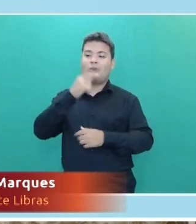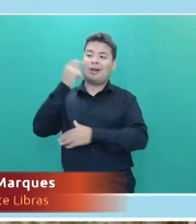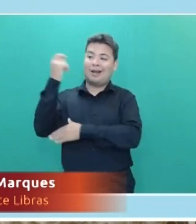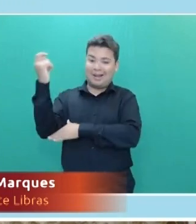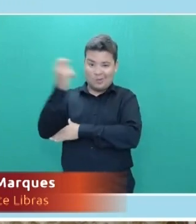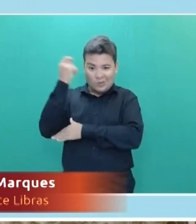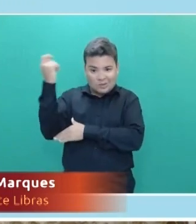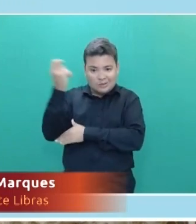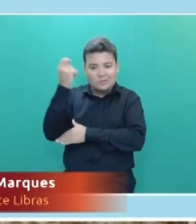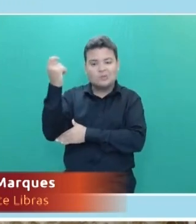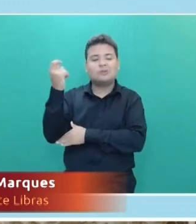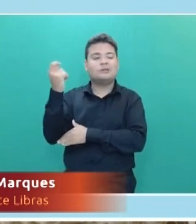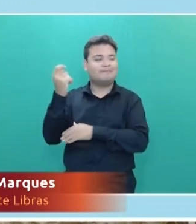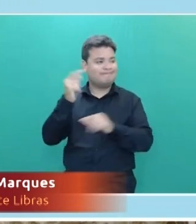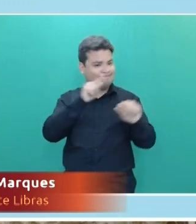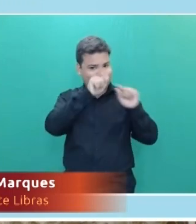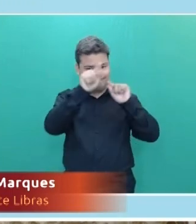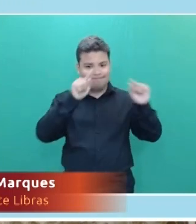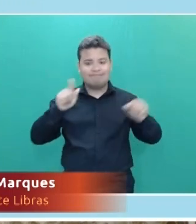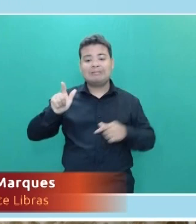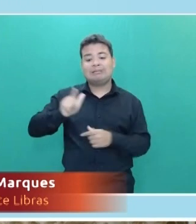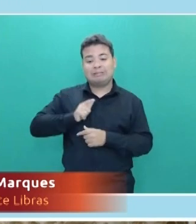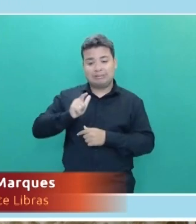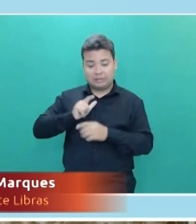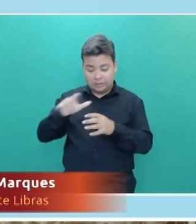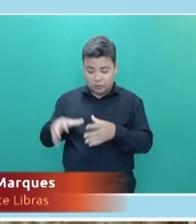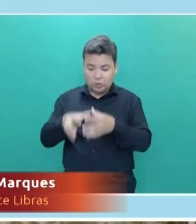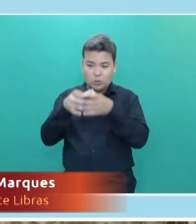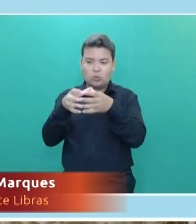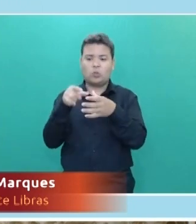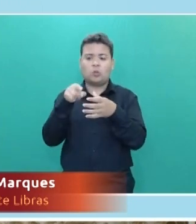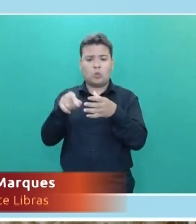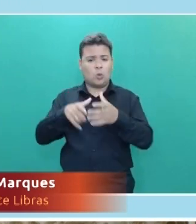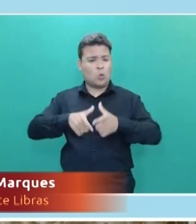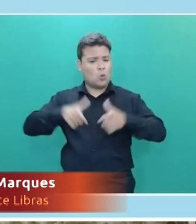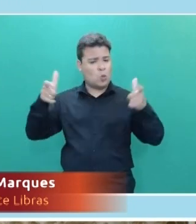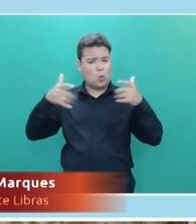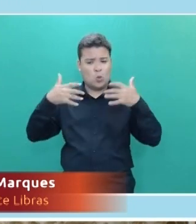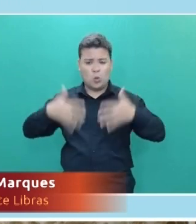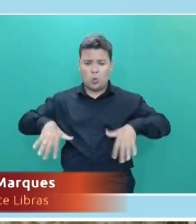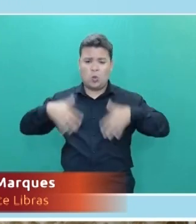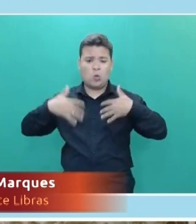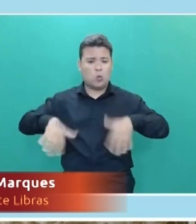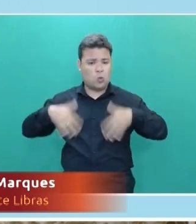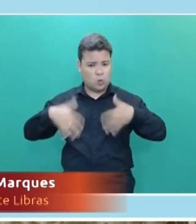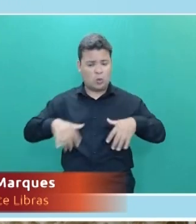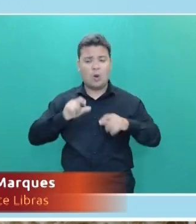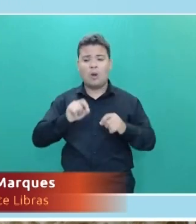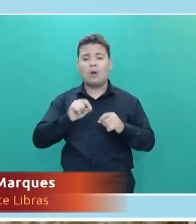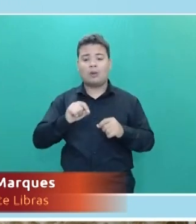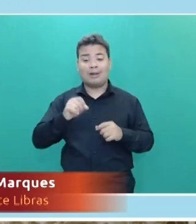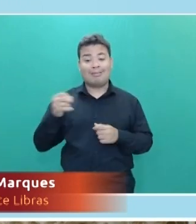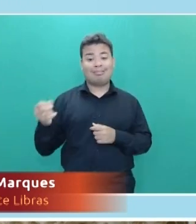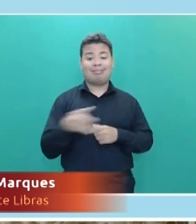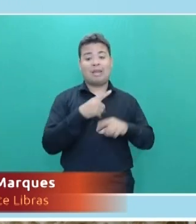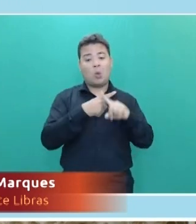se encontra um grupo grande, né, expressivo de neonazistas, e eles se misturam, né, você não sabe se